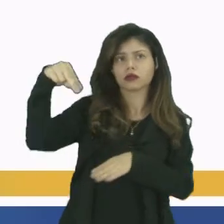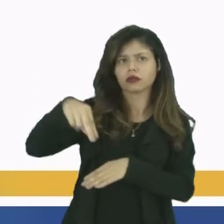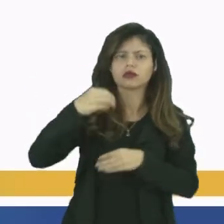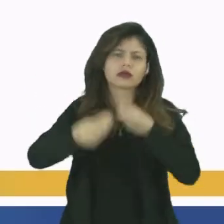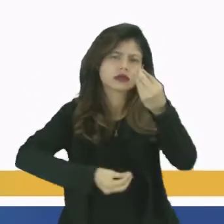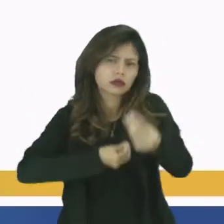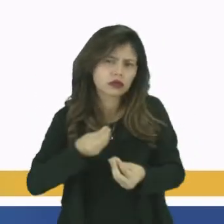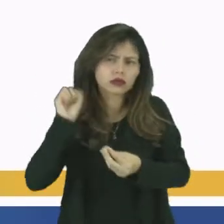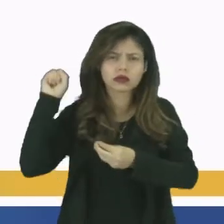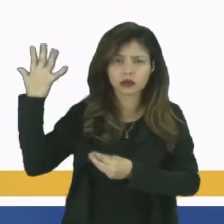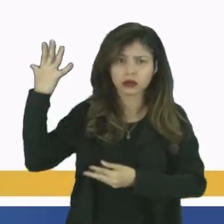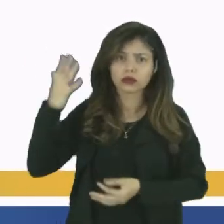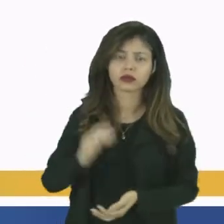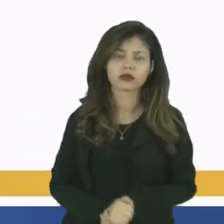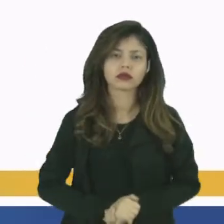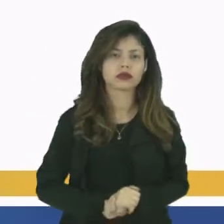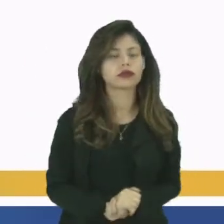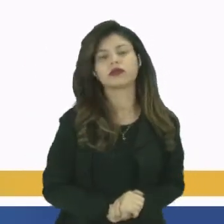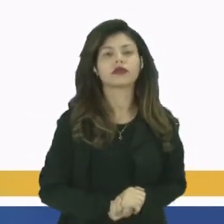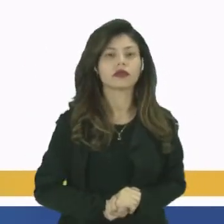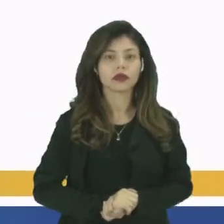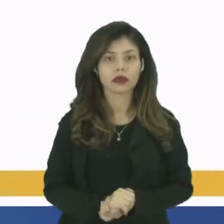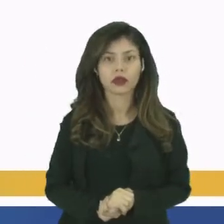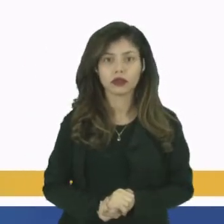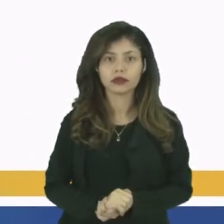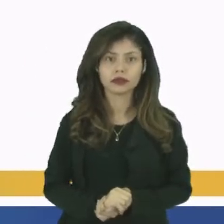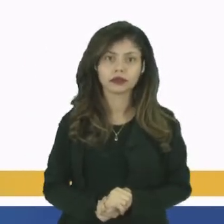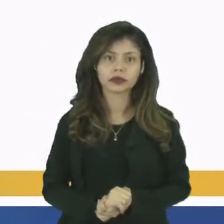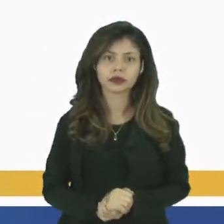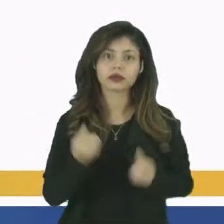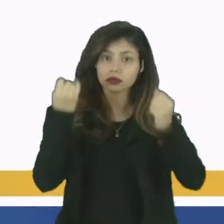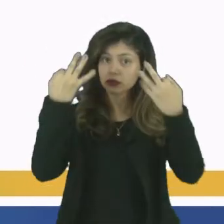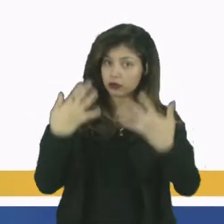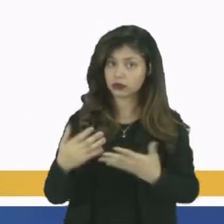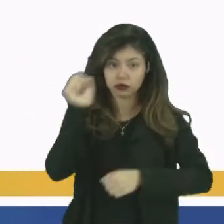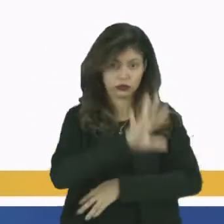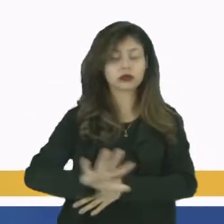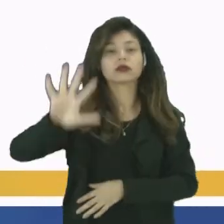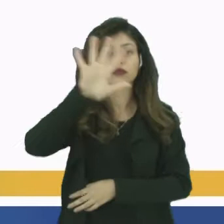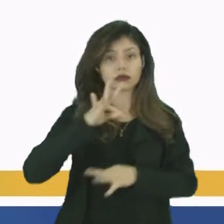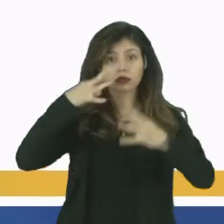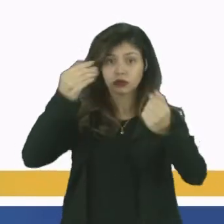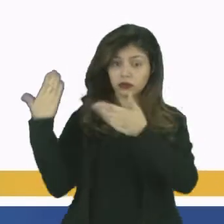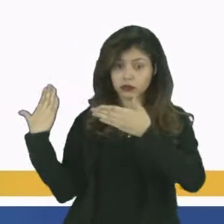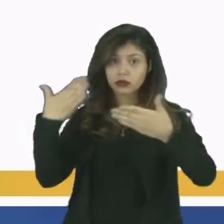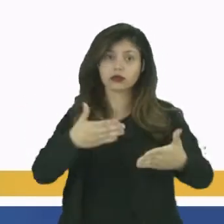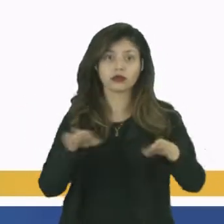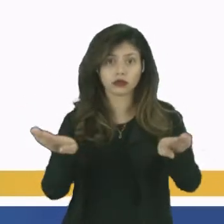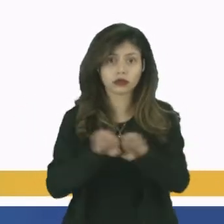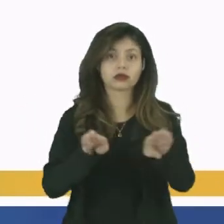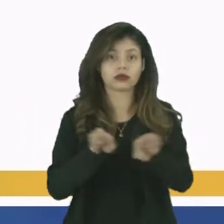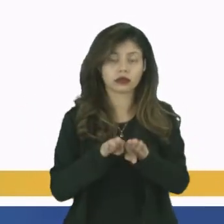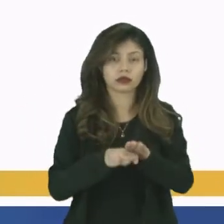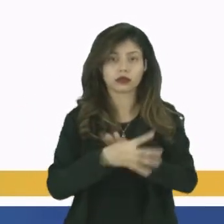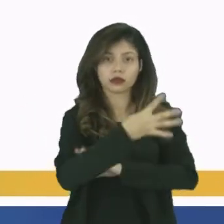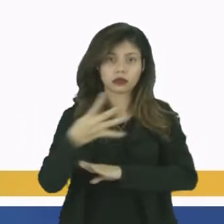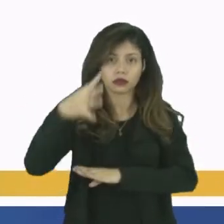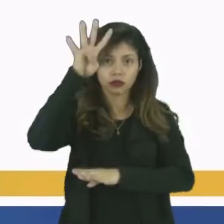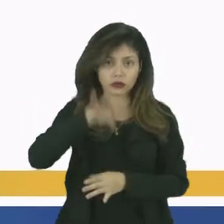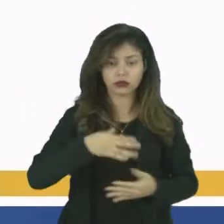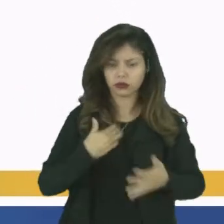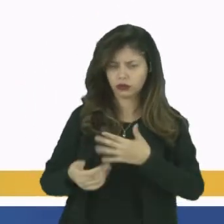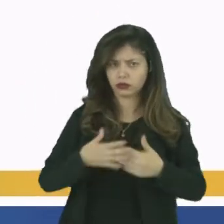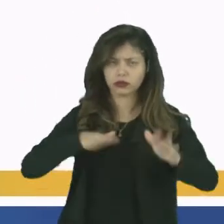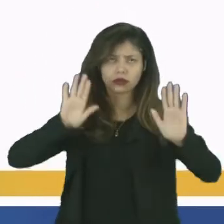como? Então pela definição geral de um determinante de uma matriz quadrada de ordem n